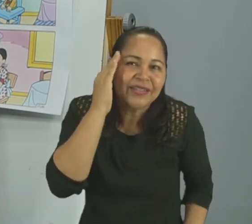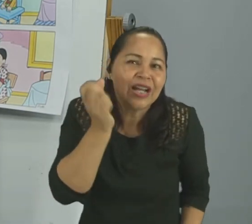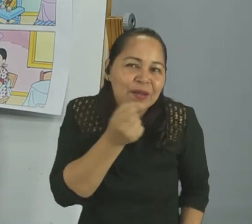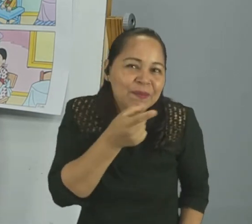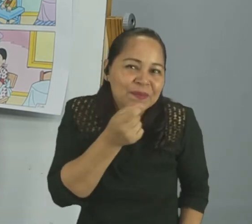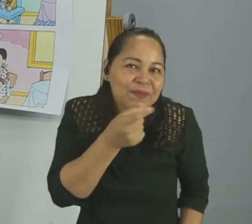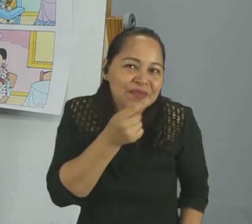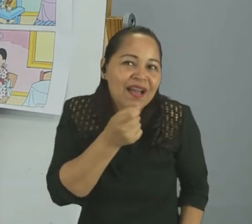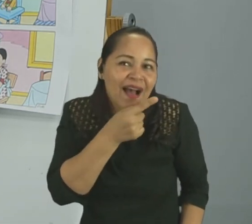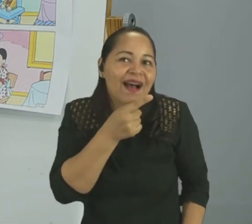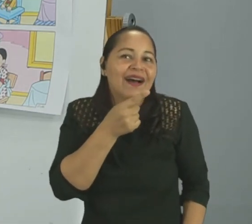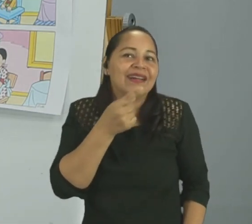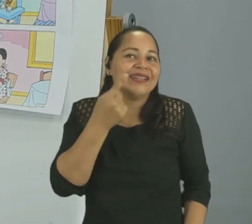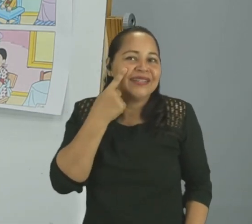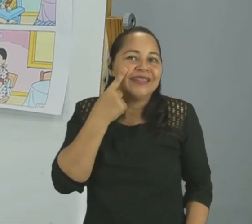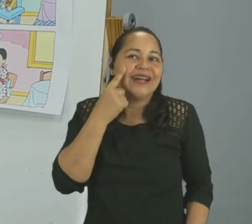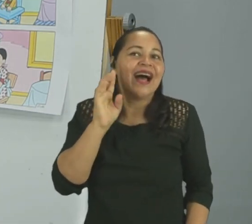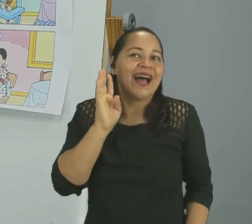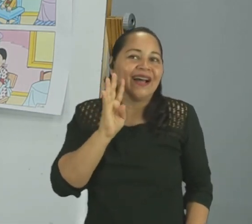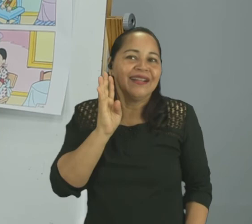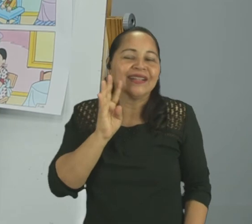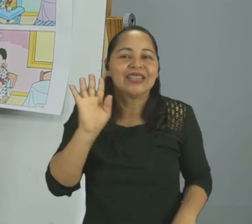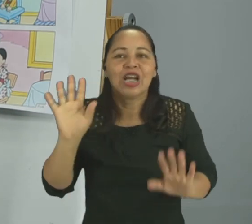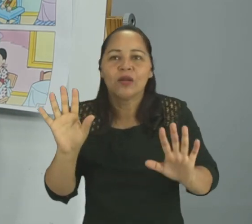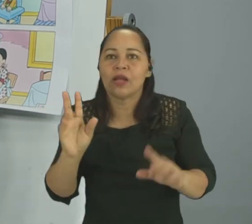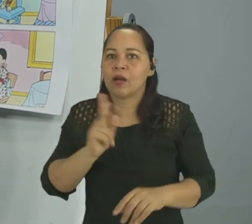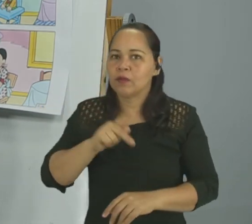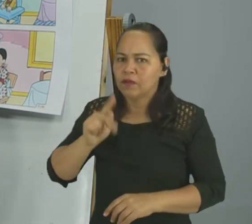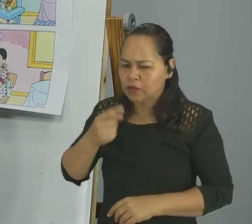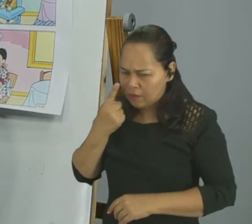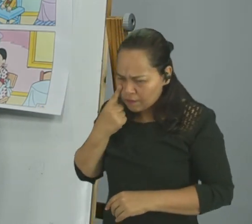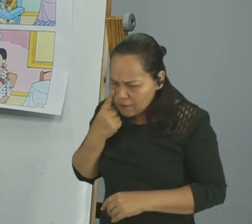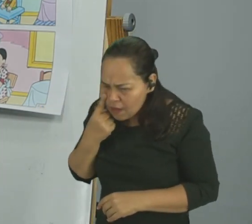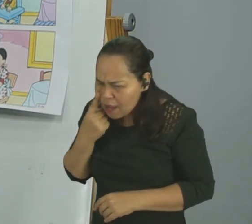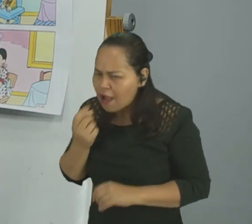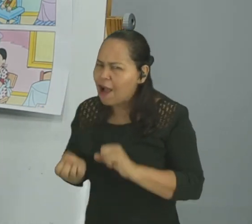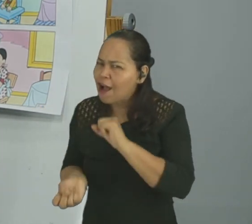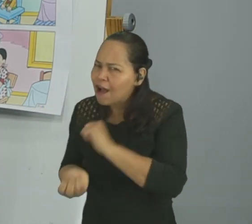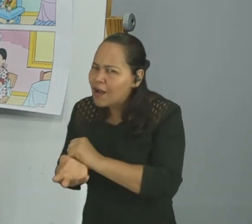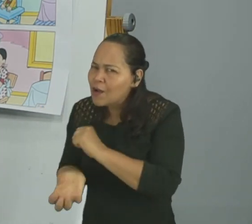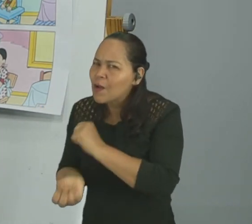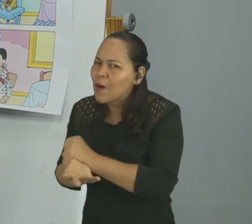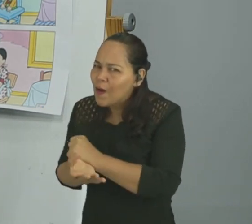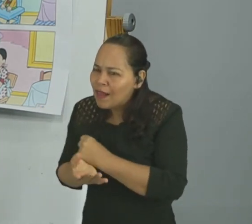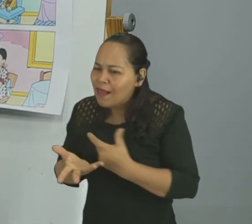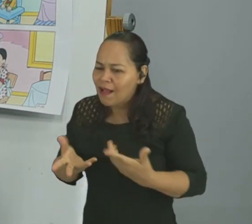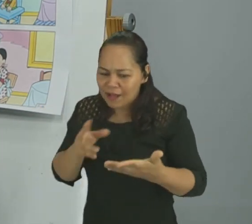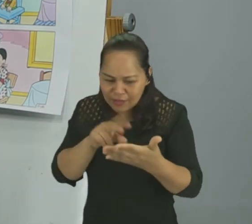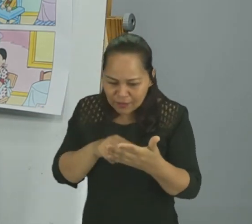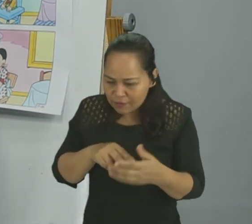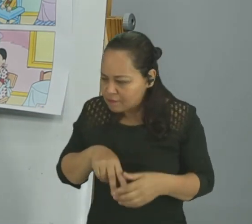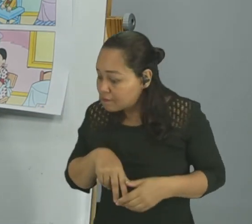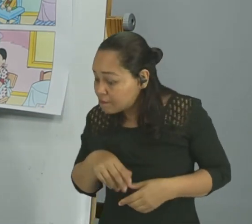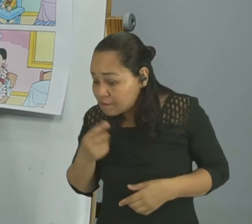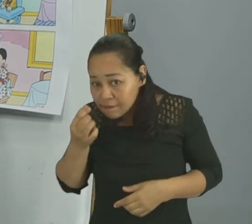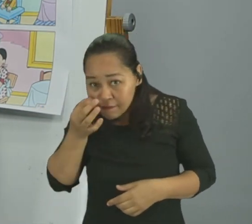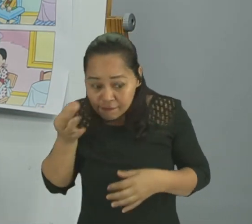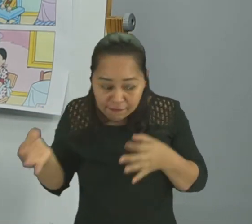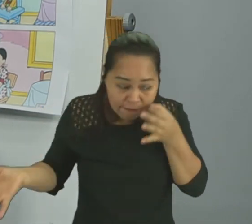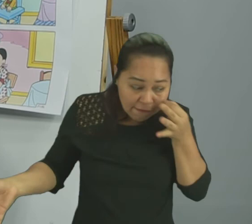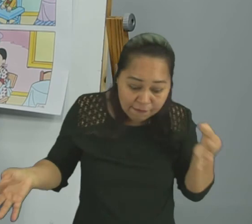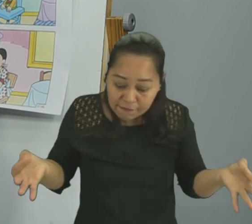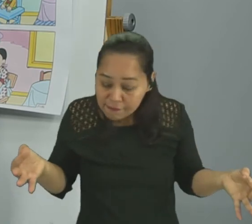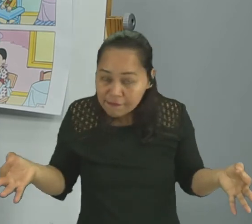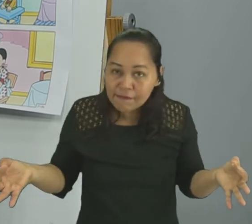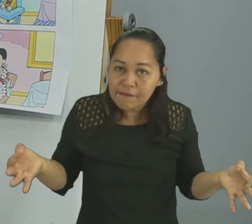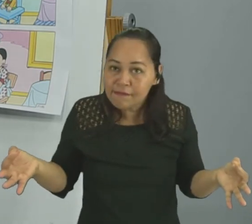vocês entenderam a piada? Viu como é um texto bem-humorado? A professora viu que ele estava colando, né? Observou que ele estava